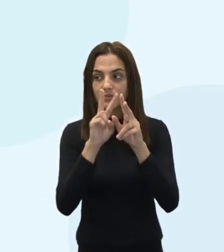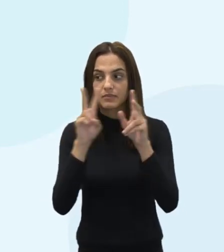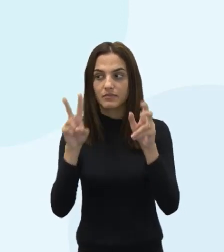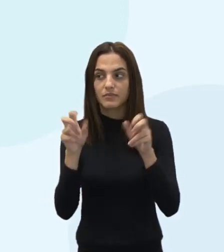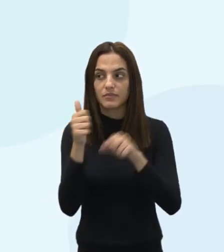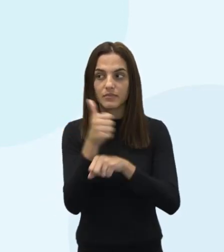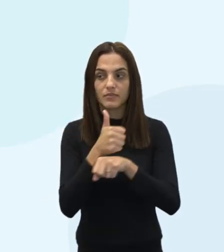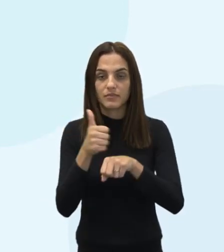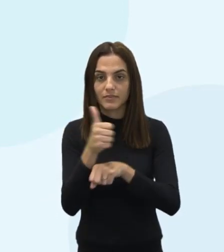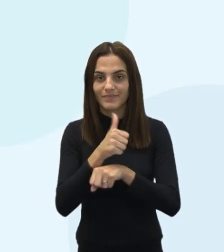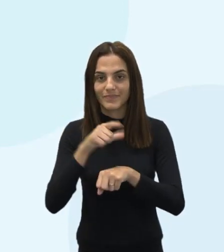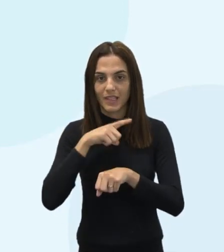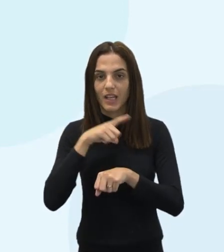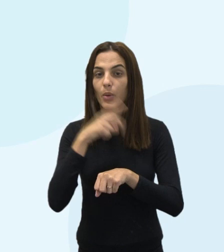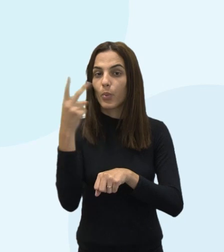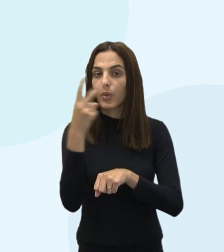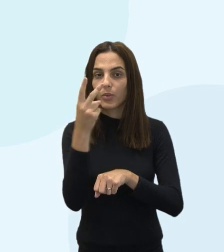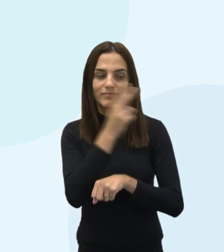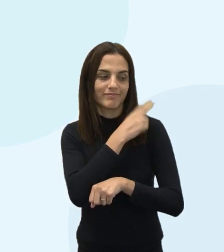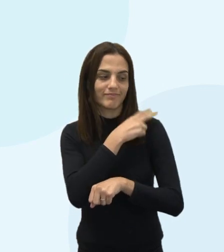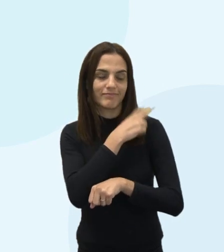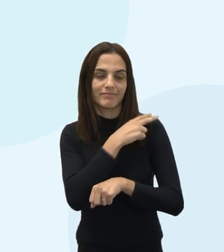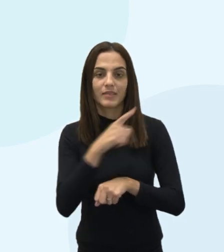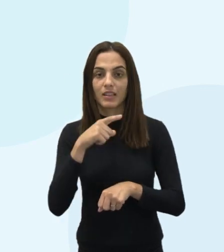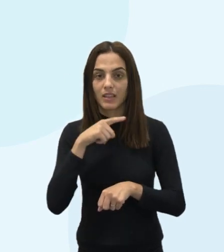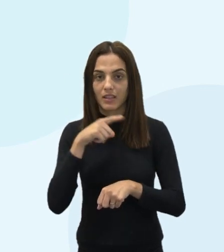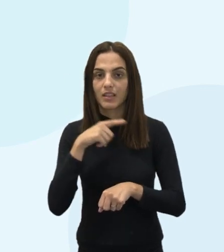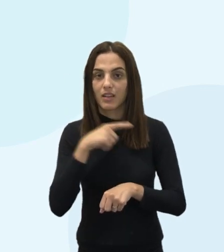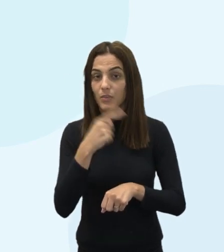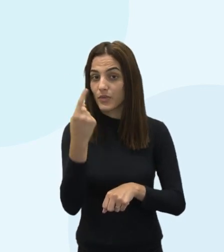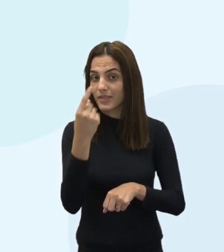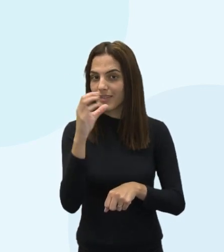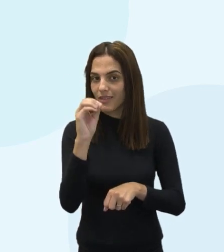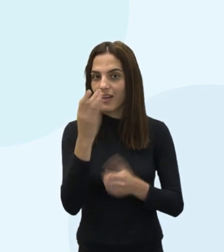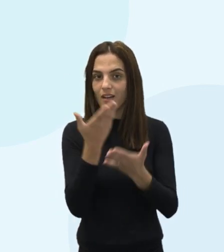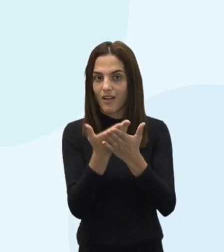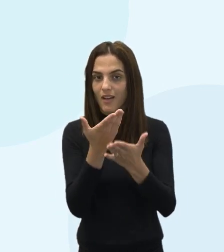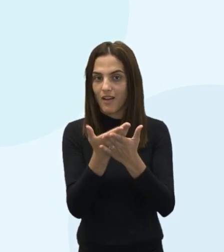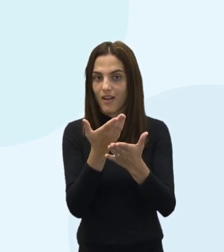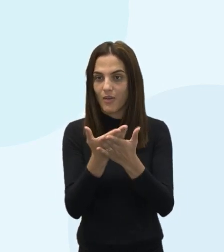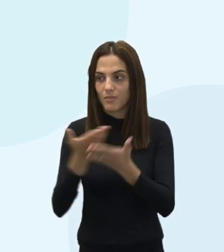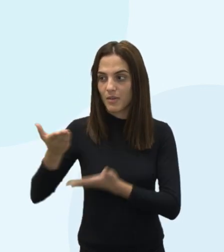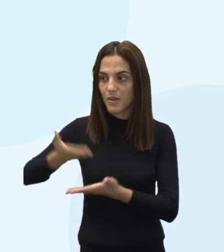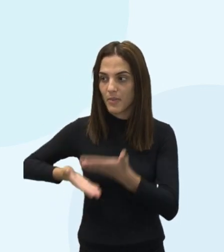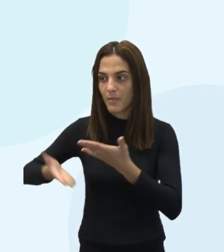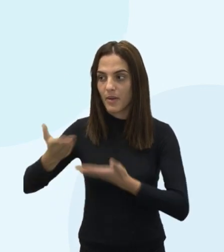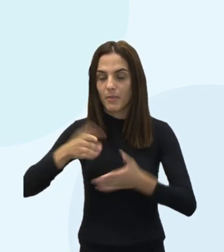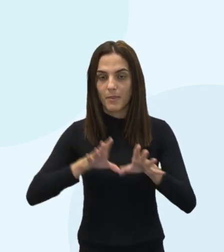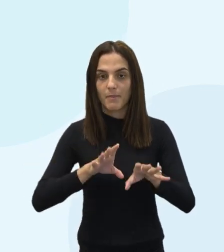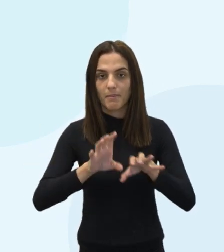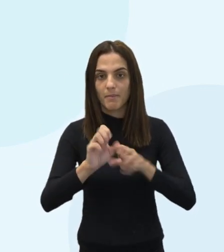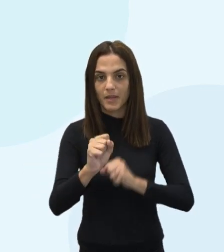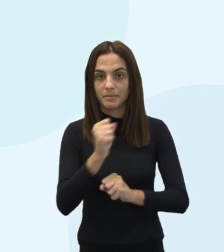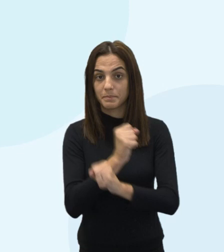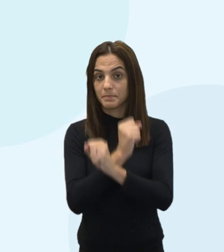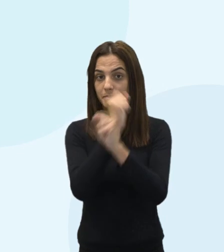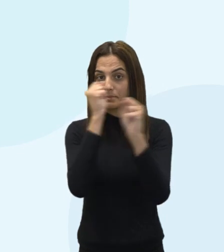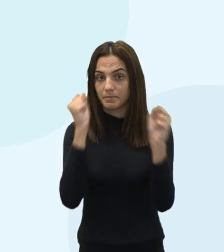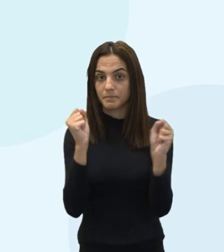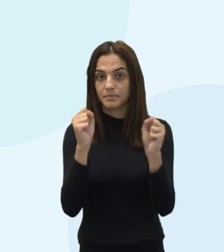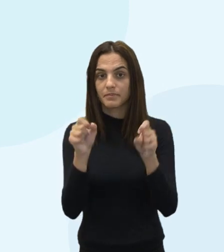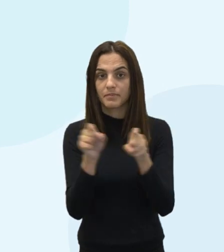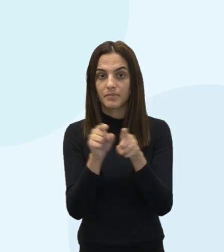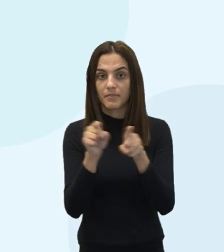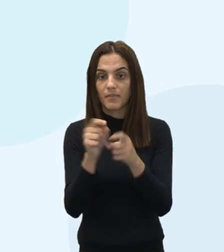profissionais. A gente está no segundo ano do ensino médio, como temos aí 10 aulas de itinerário formativo, se for no período da manhã,